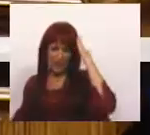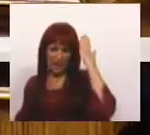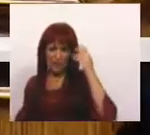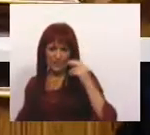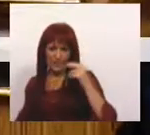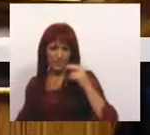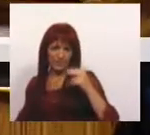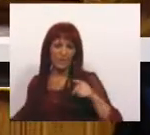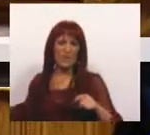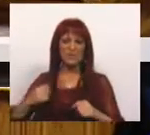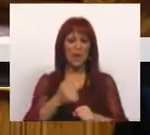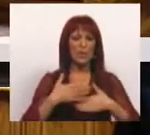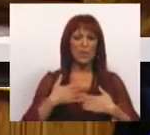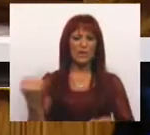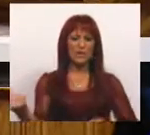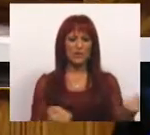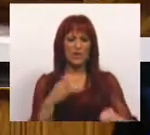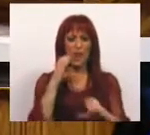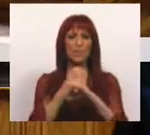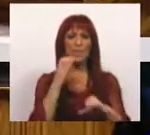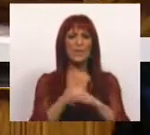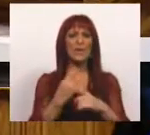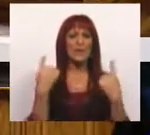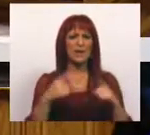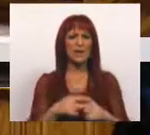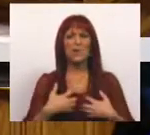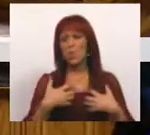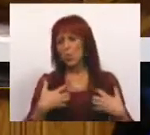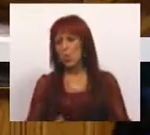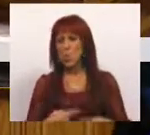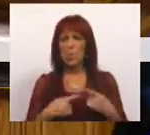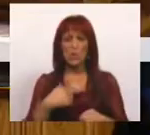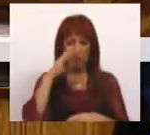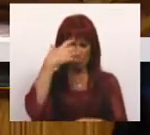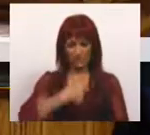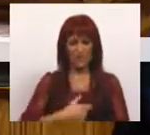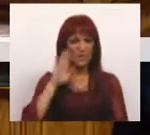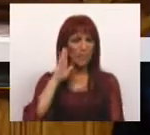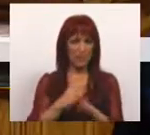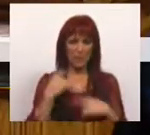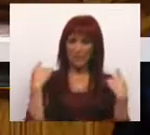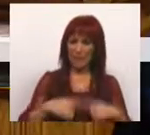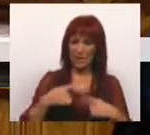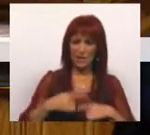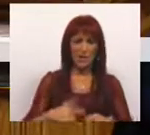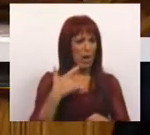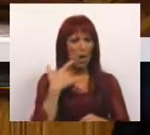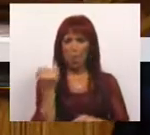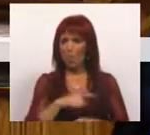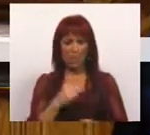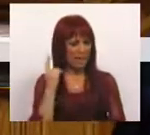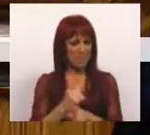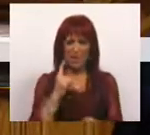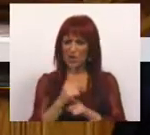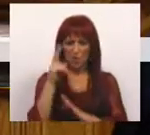seriamente que a profissão de motorista de pesados tem um desgaste físico e psicológico muito particular, não podemos